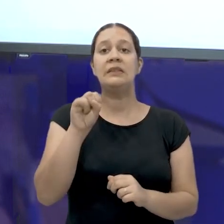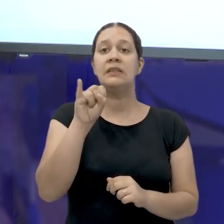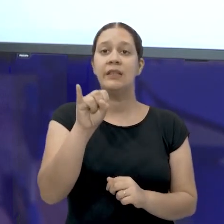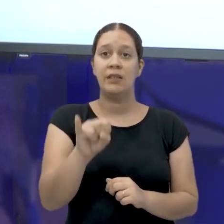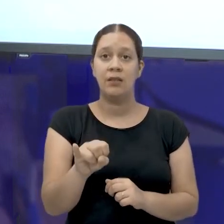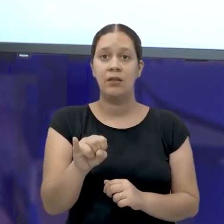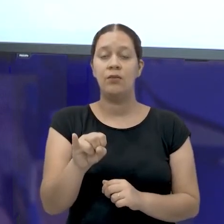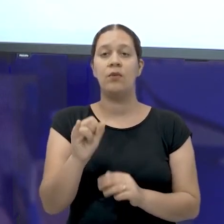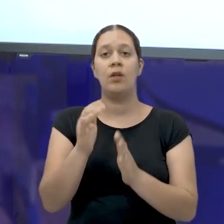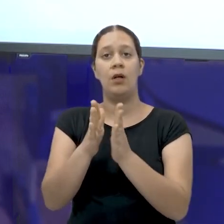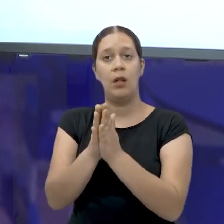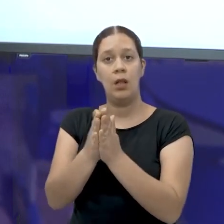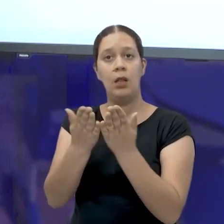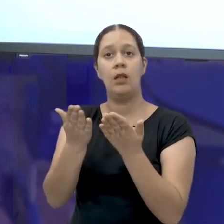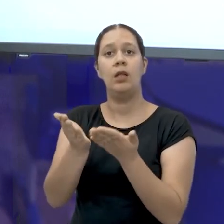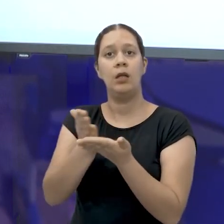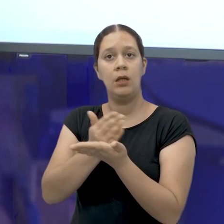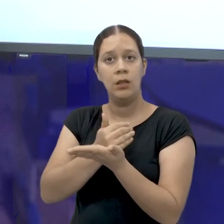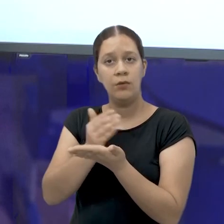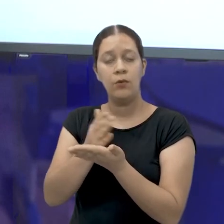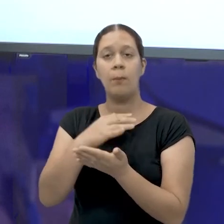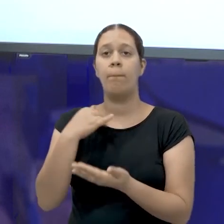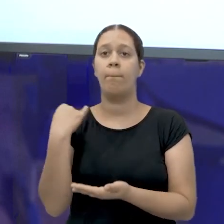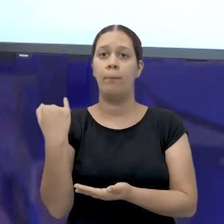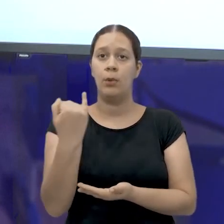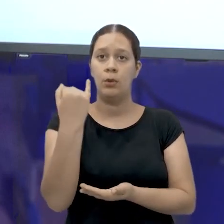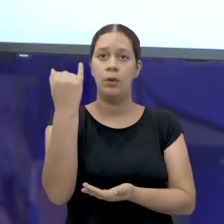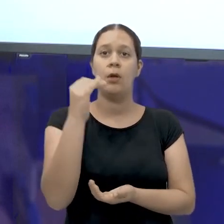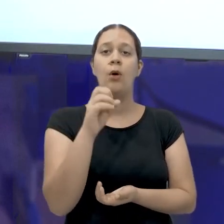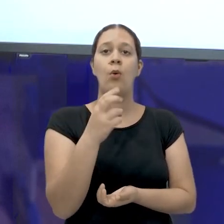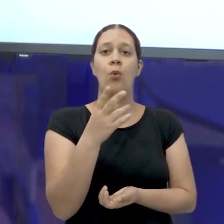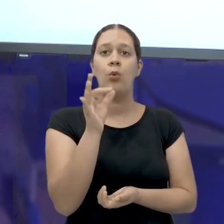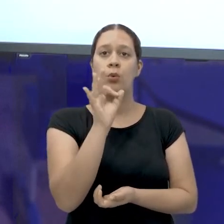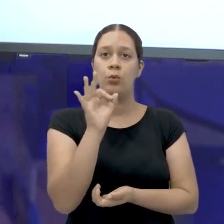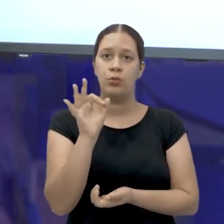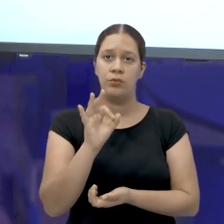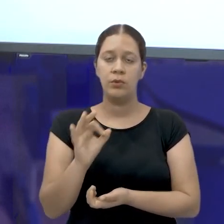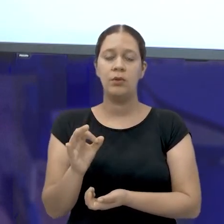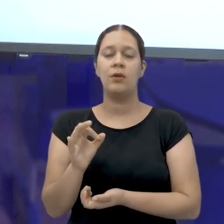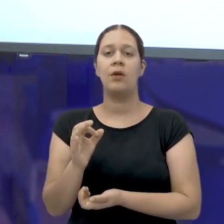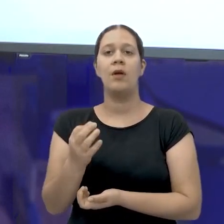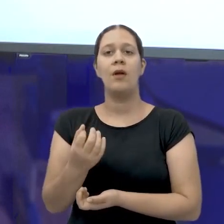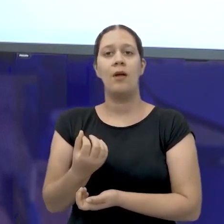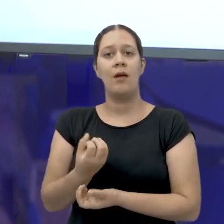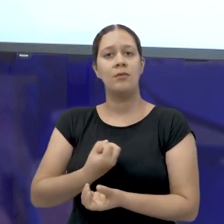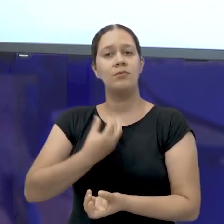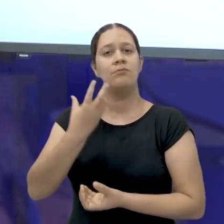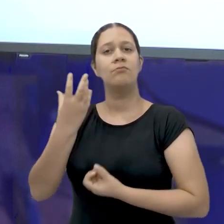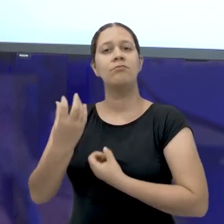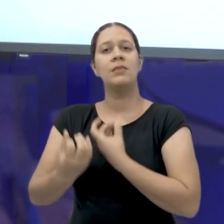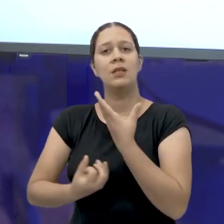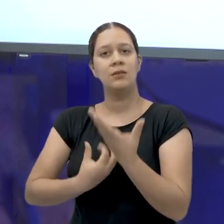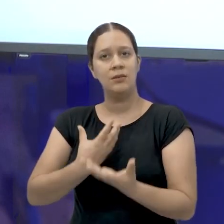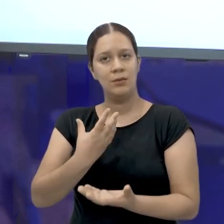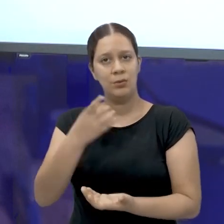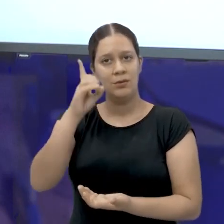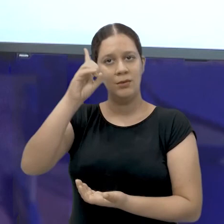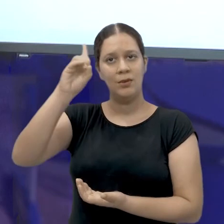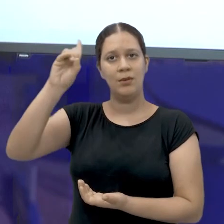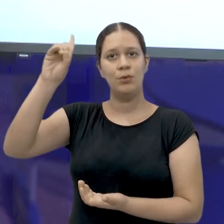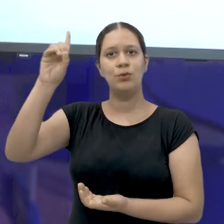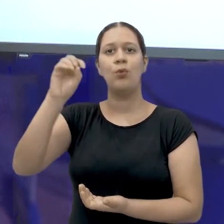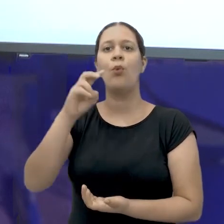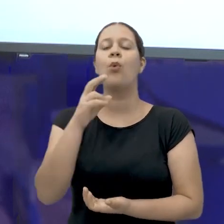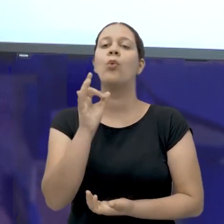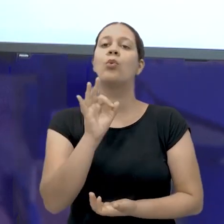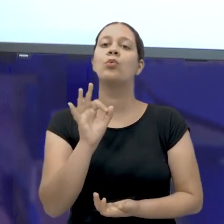se determinado livro é sagrado ou não, é de inspiração divina ou não, tá certo? Mas